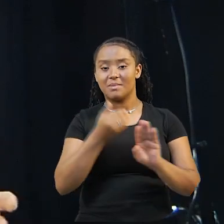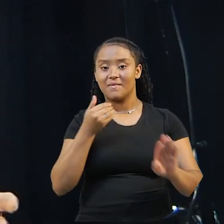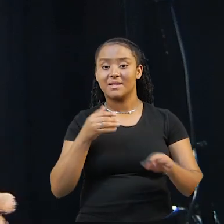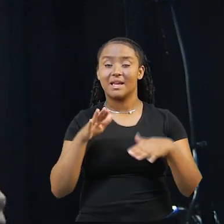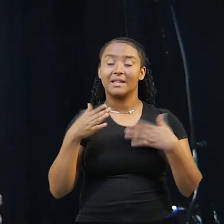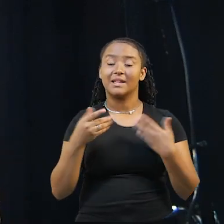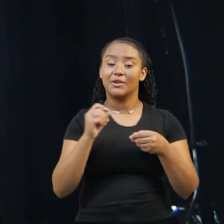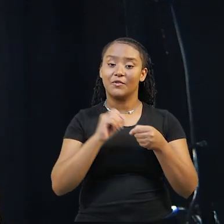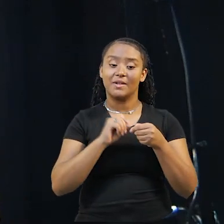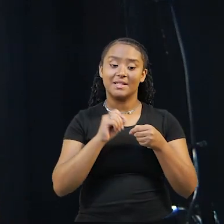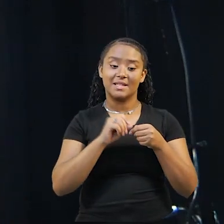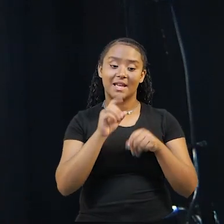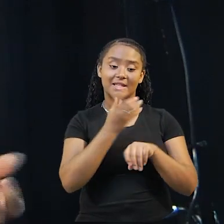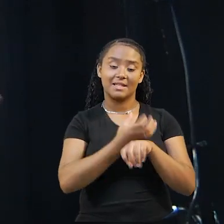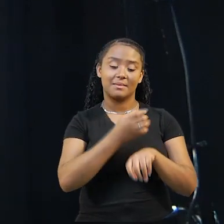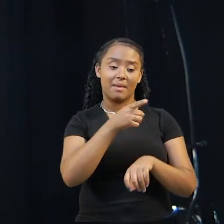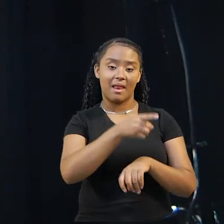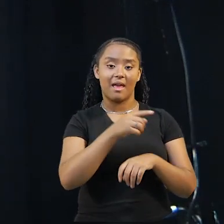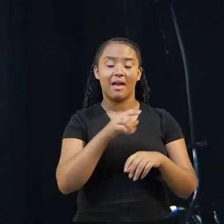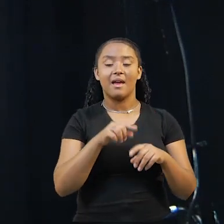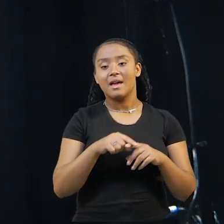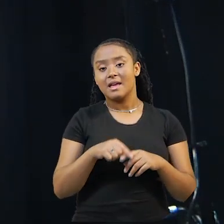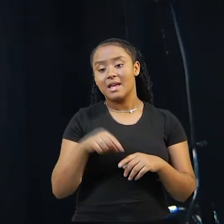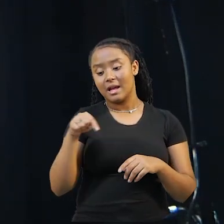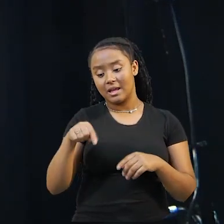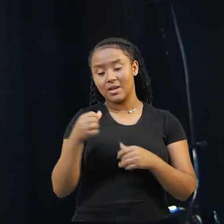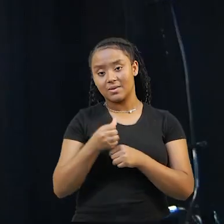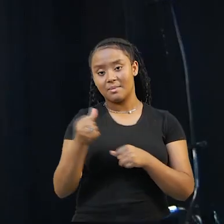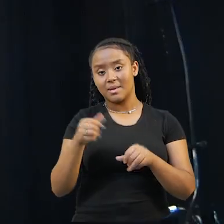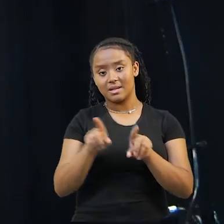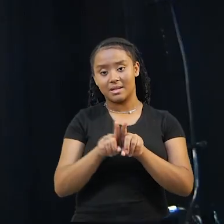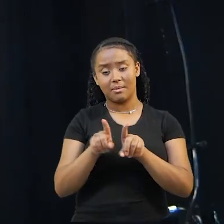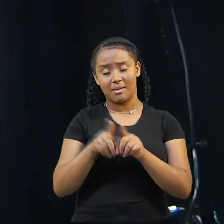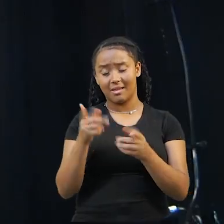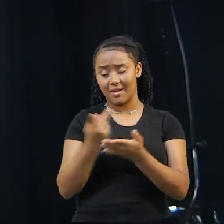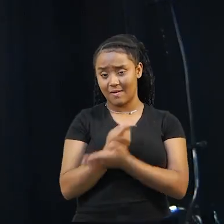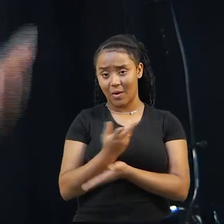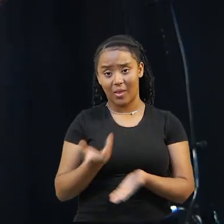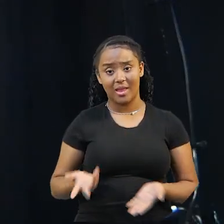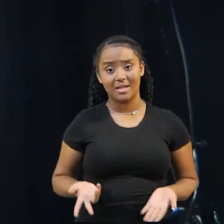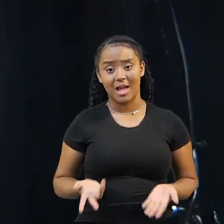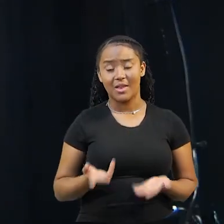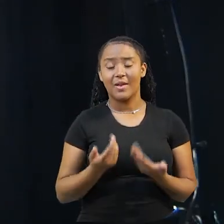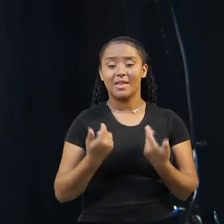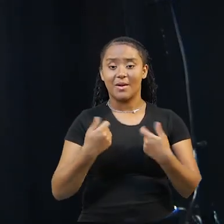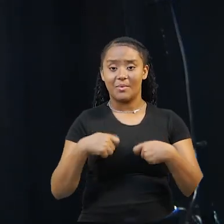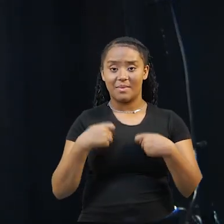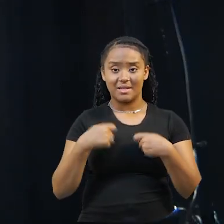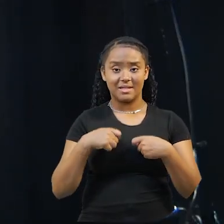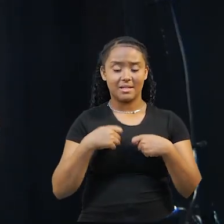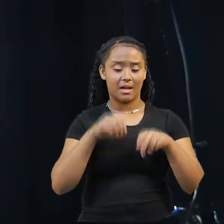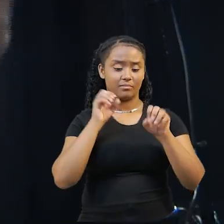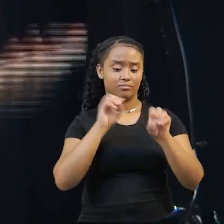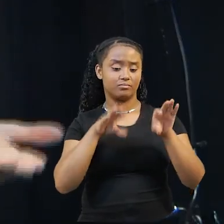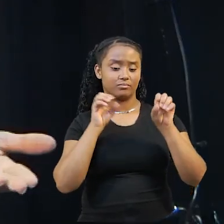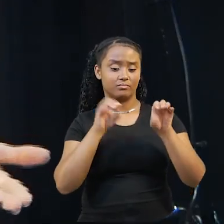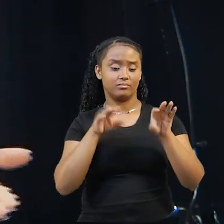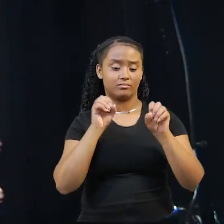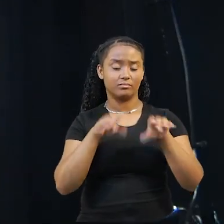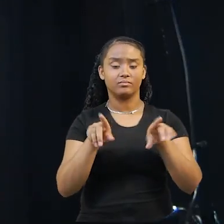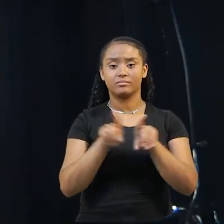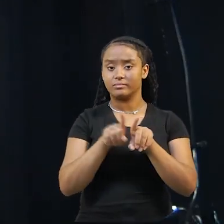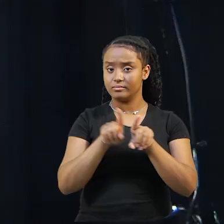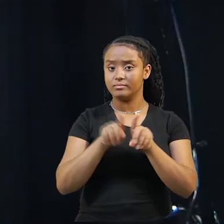as disciplinas lá e, eventualmente, o semestre aqui também estava acontecendo. Então, eu tinha que ministrar as minhas aulas